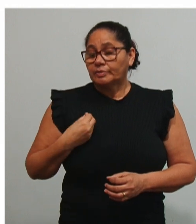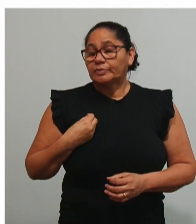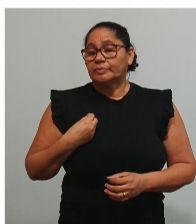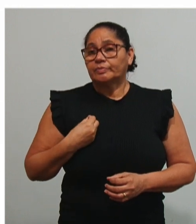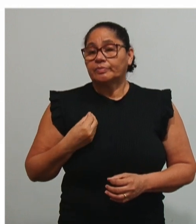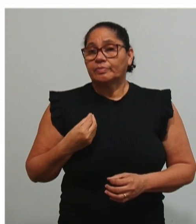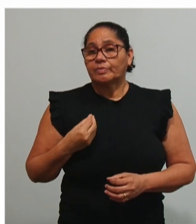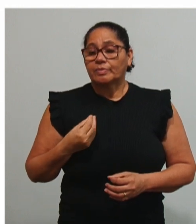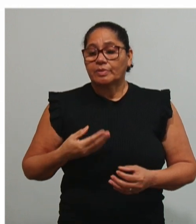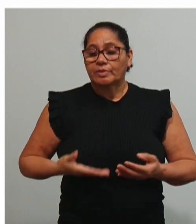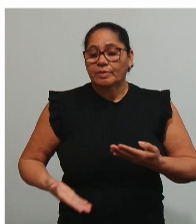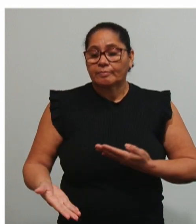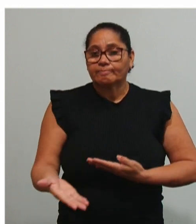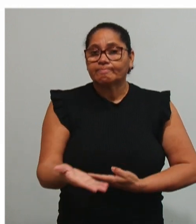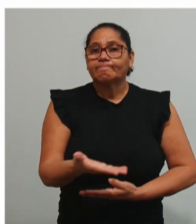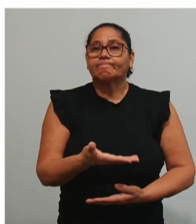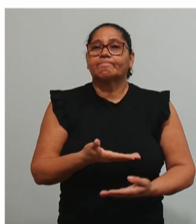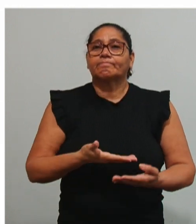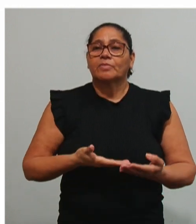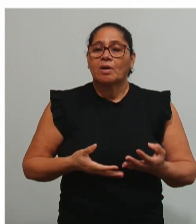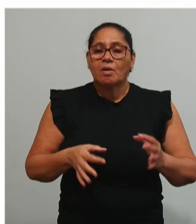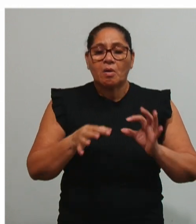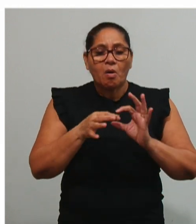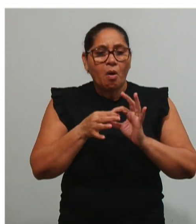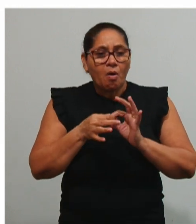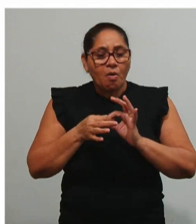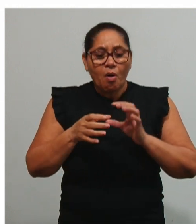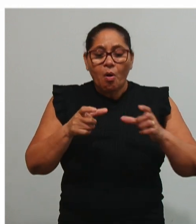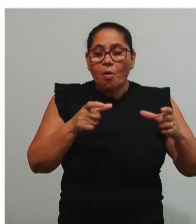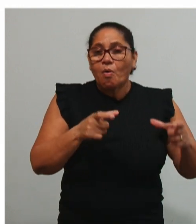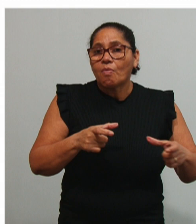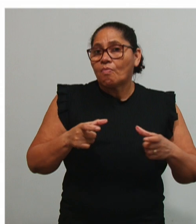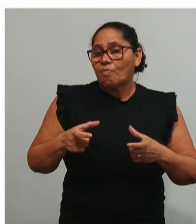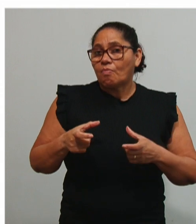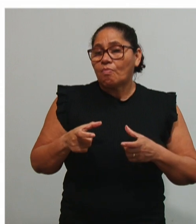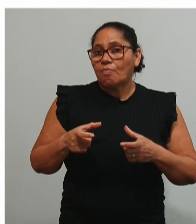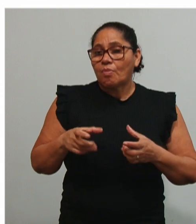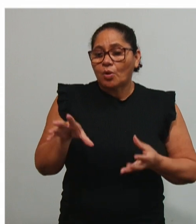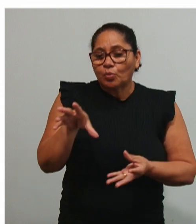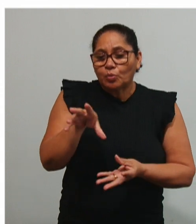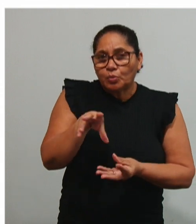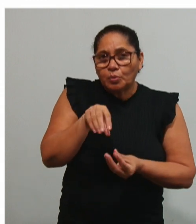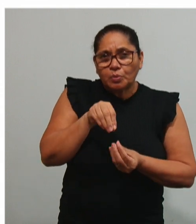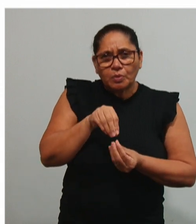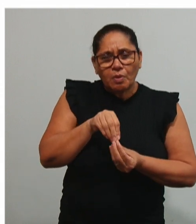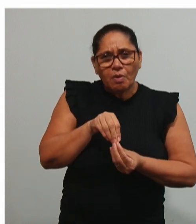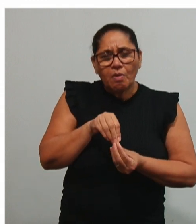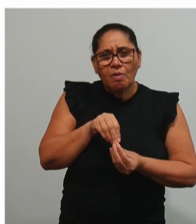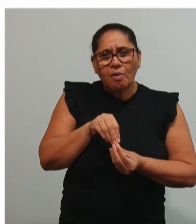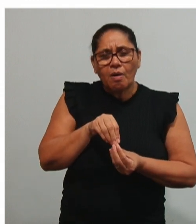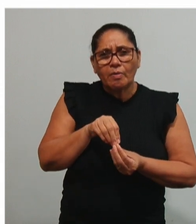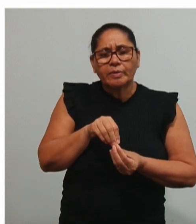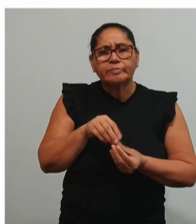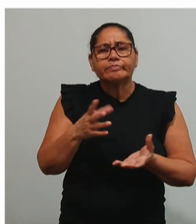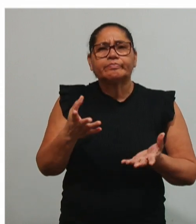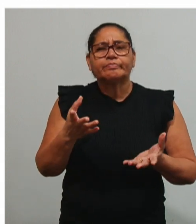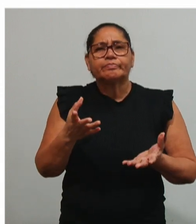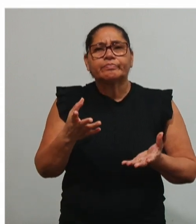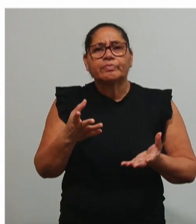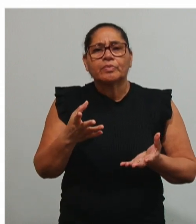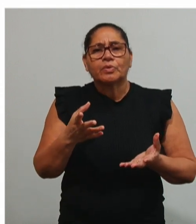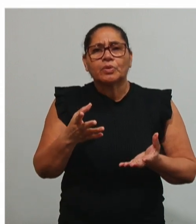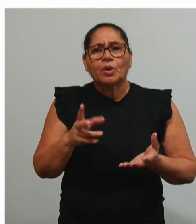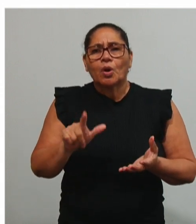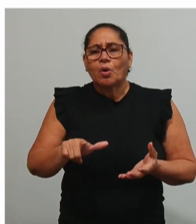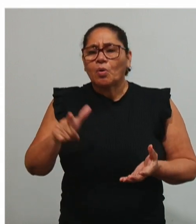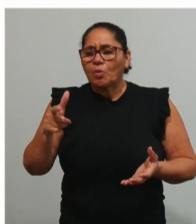uma associação aonde o planejamento se resuma a isso, né? Outra